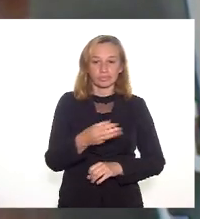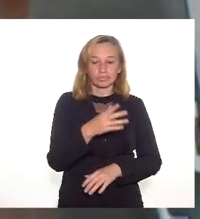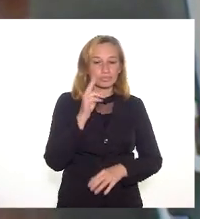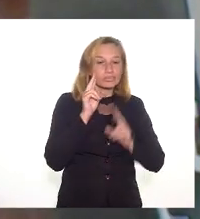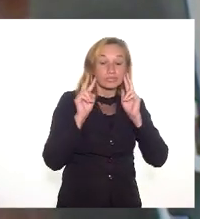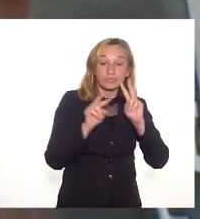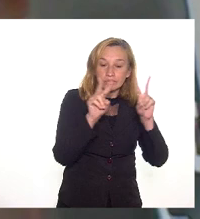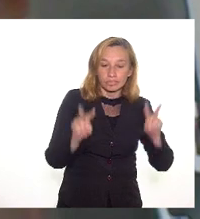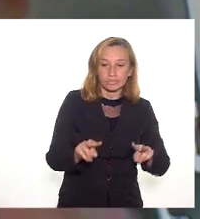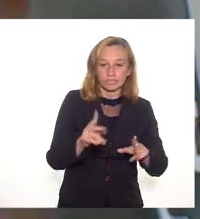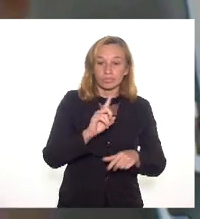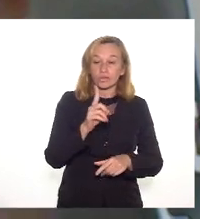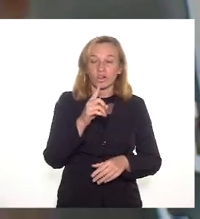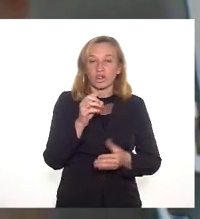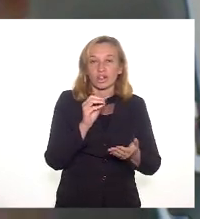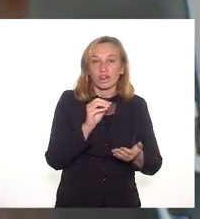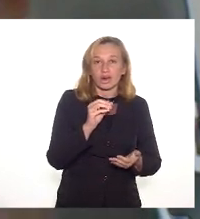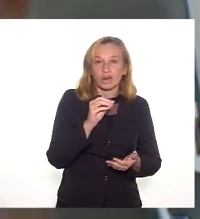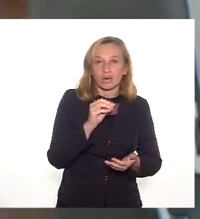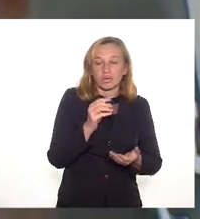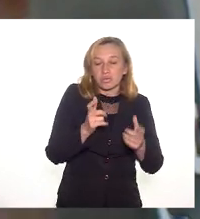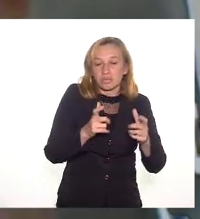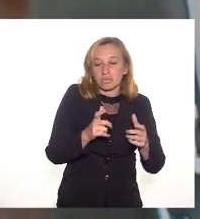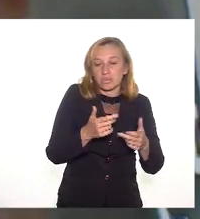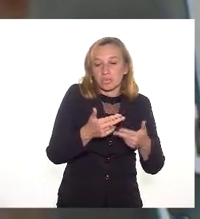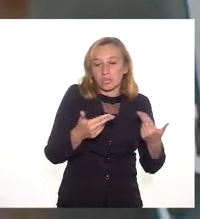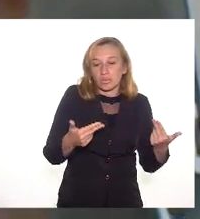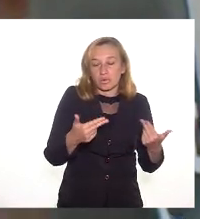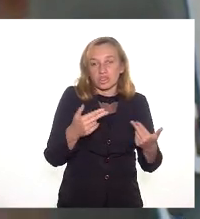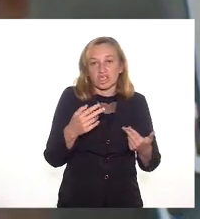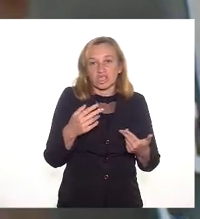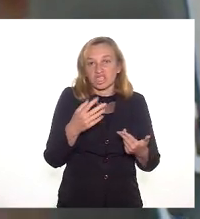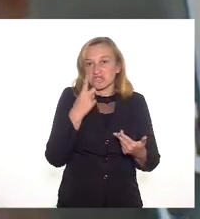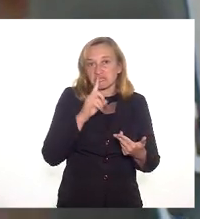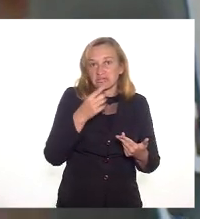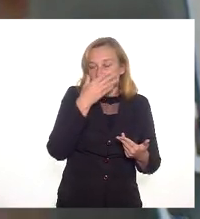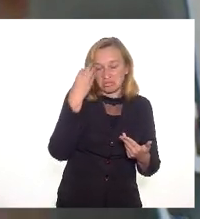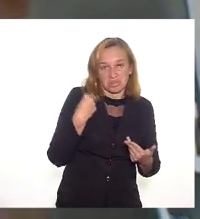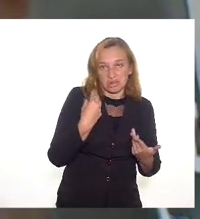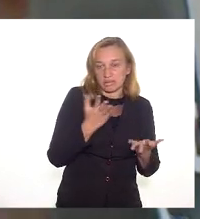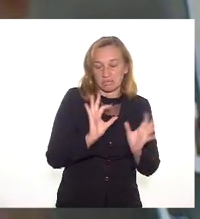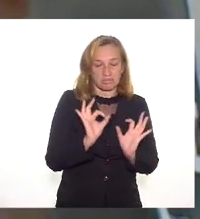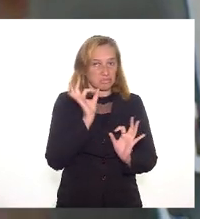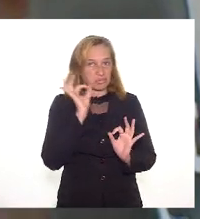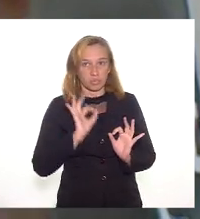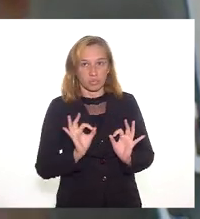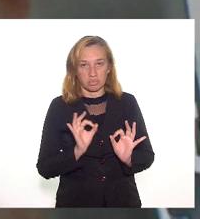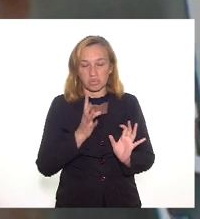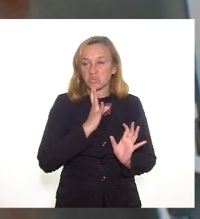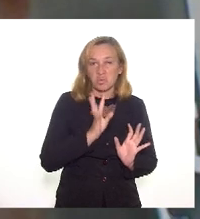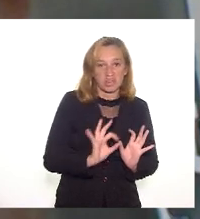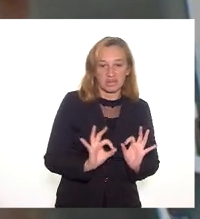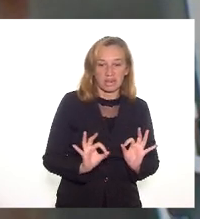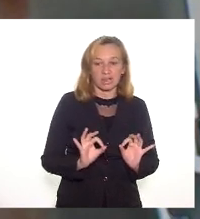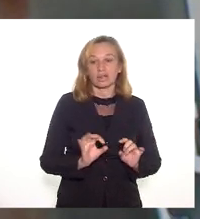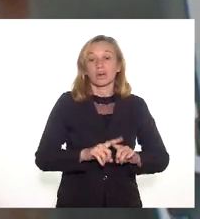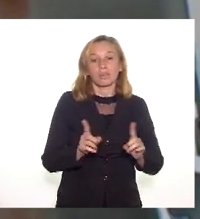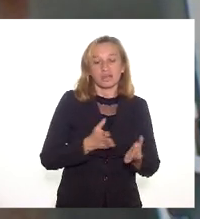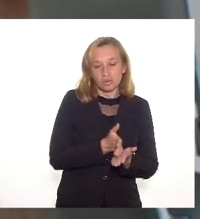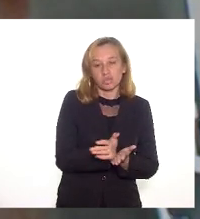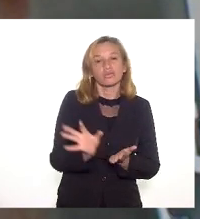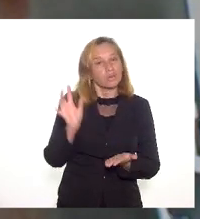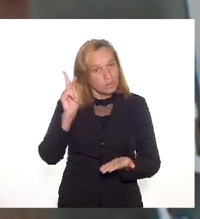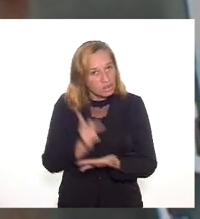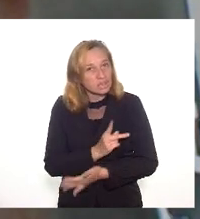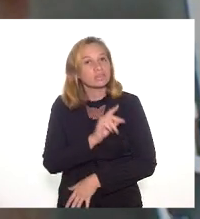Não um fator desconhecido da galera que está aqui, dos deputados da antiga, que reconhecem que era importante o programa, mas os desvios que foram